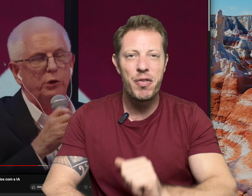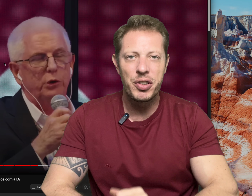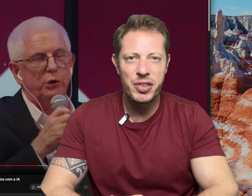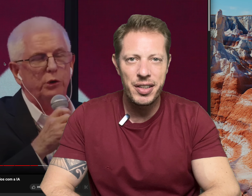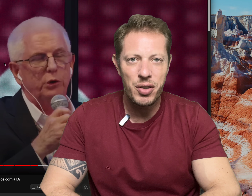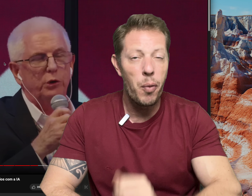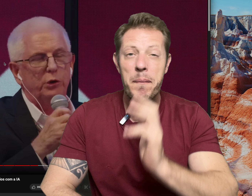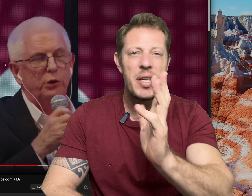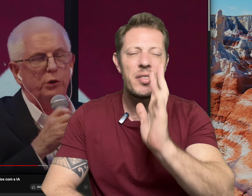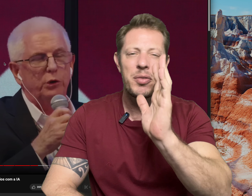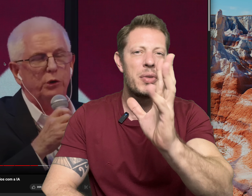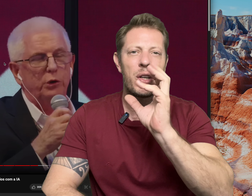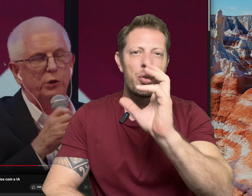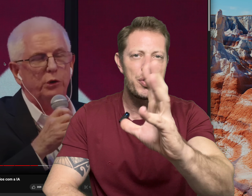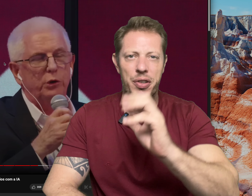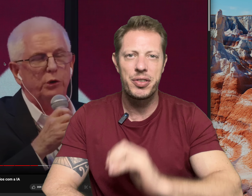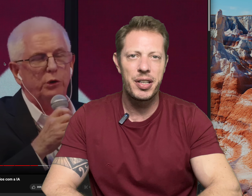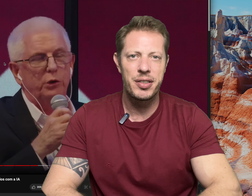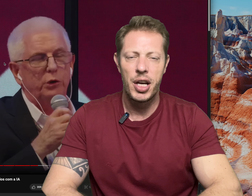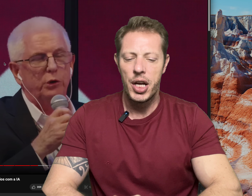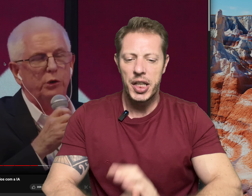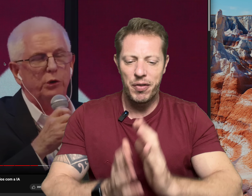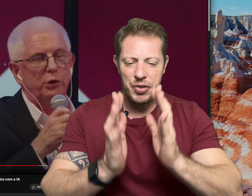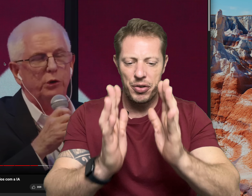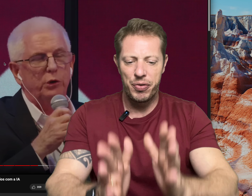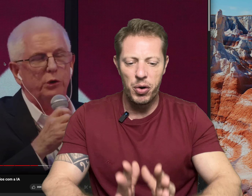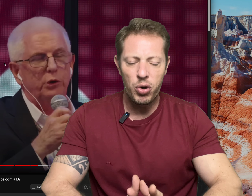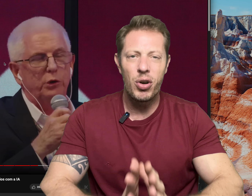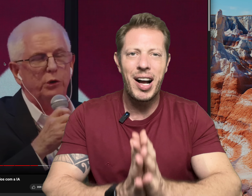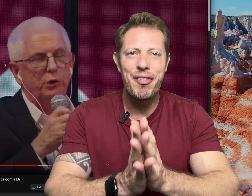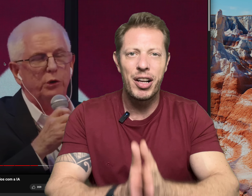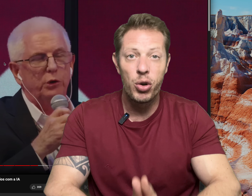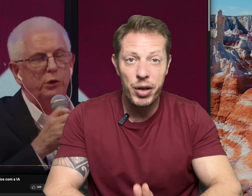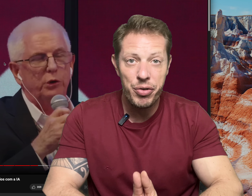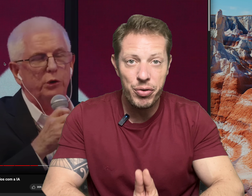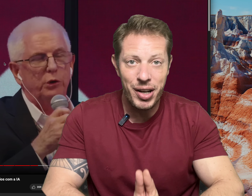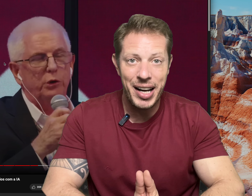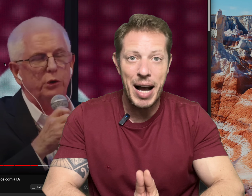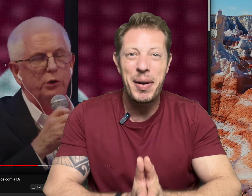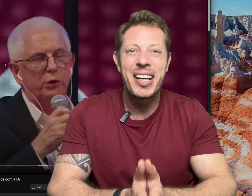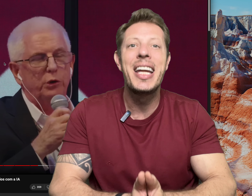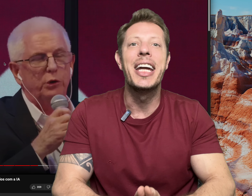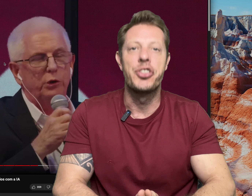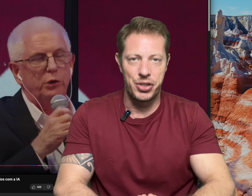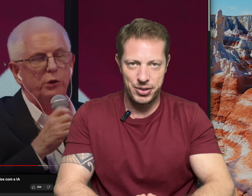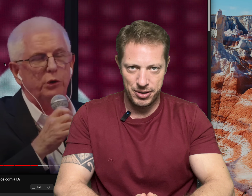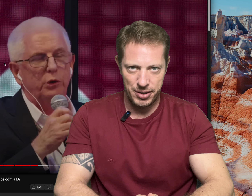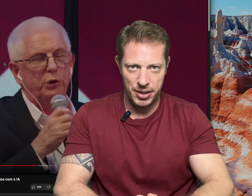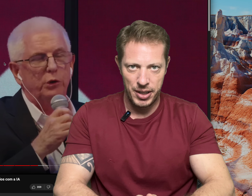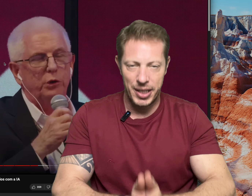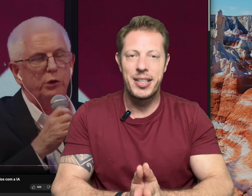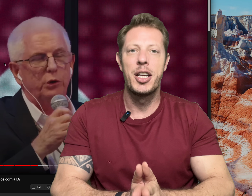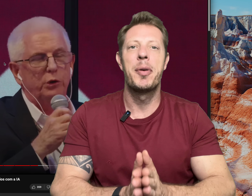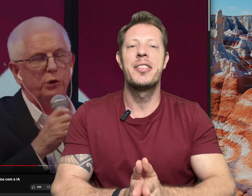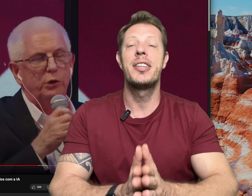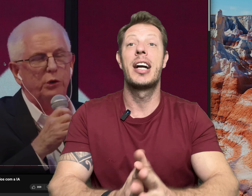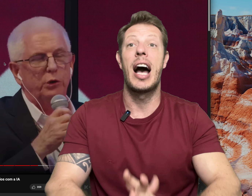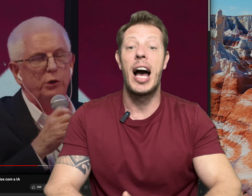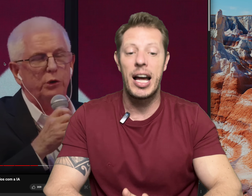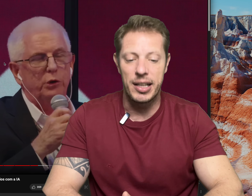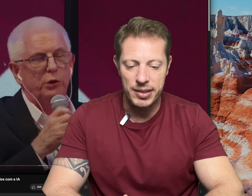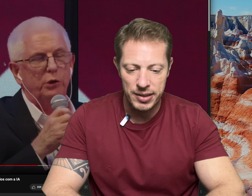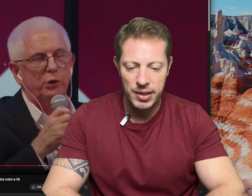tenha uma startup de vocês, um business micro de vocês, que vocês vão colocar valor e vocês vão agregar para clientes. Entendeu? Para